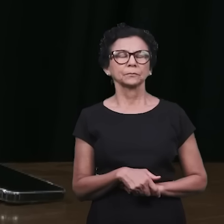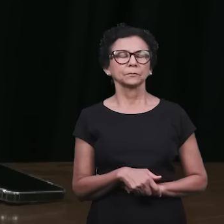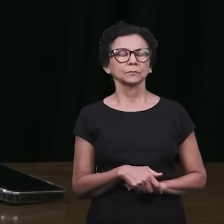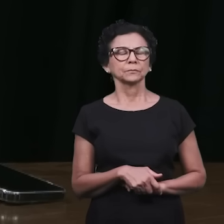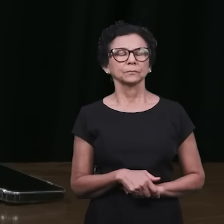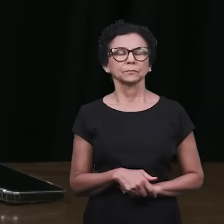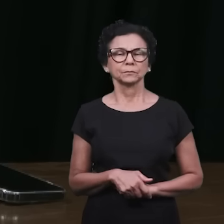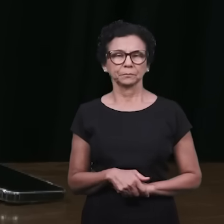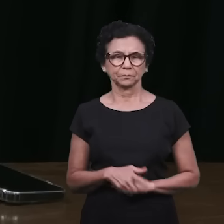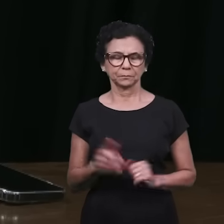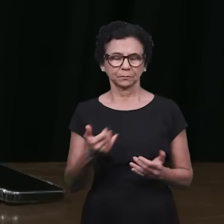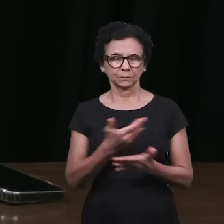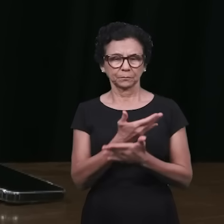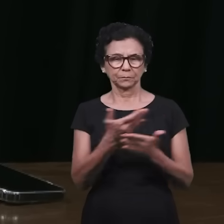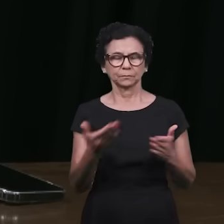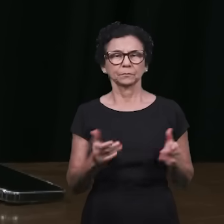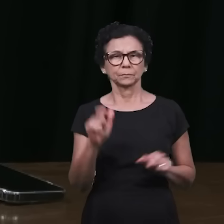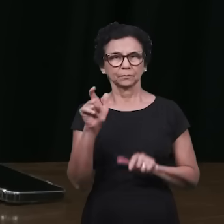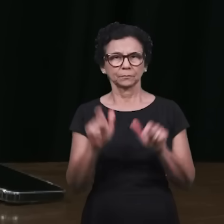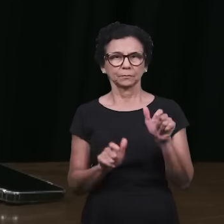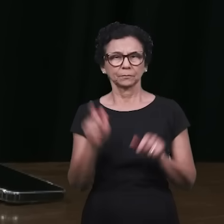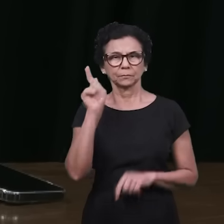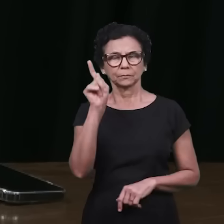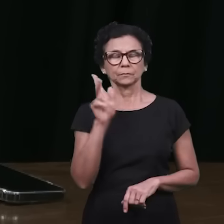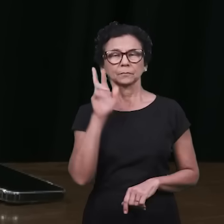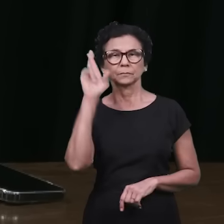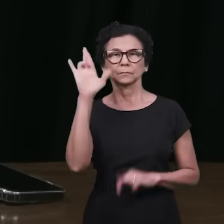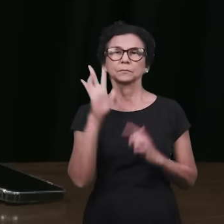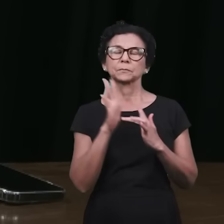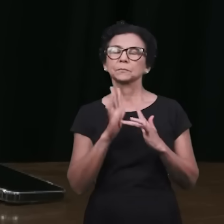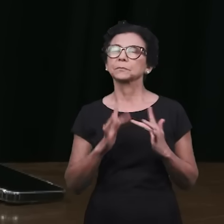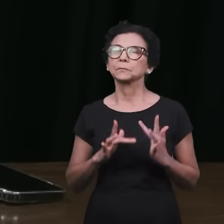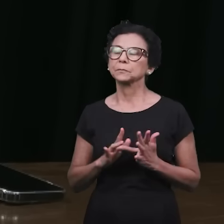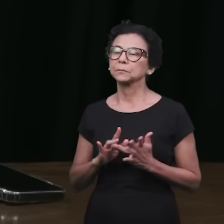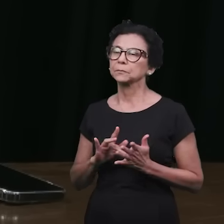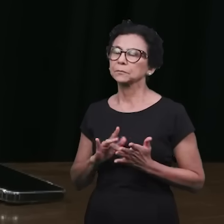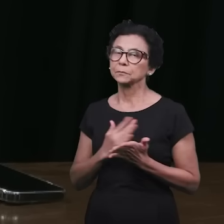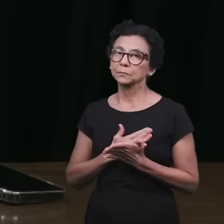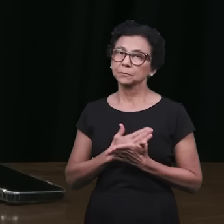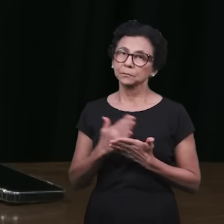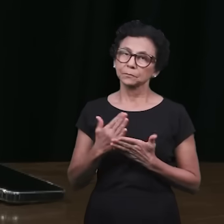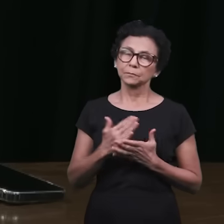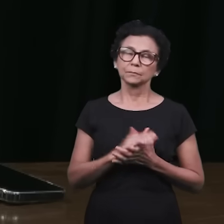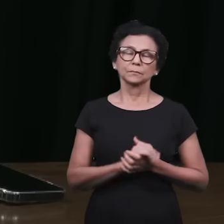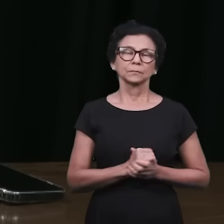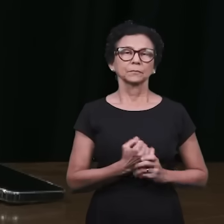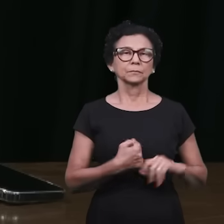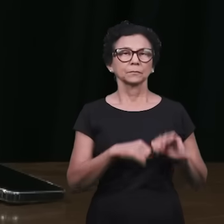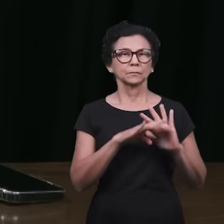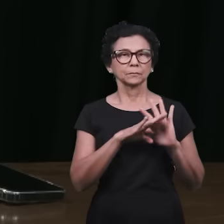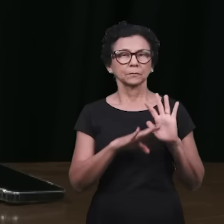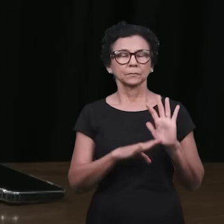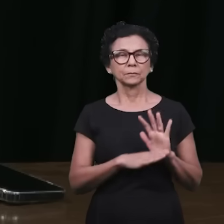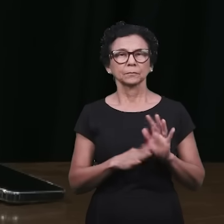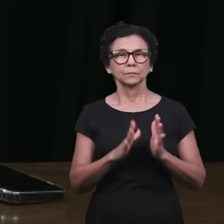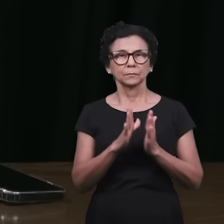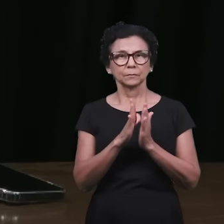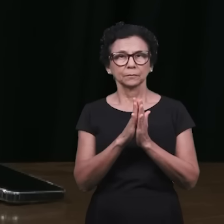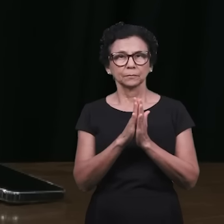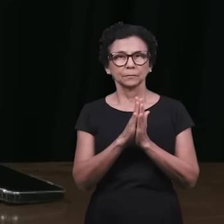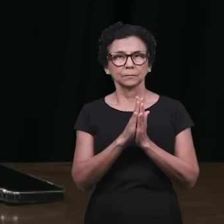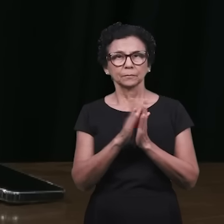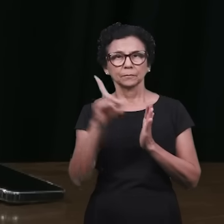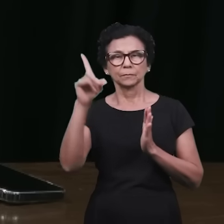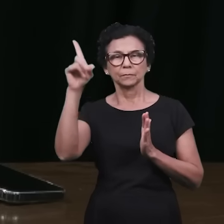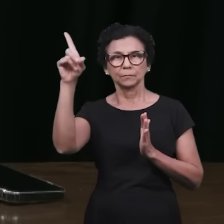Nós cumprimentamos a todos com a paz do Senhor Jesus. Estamos iniciando mais um programa Fortalecidos pela Palavra de